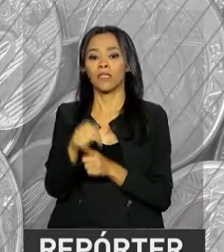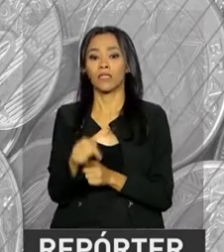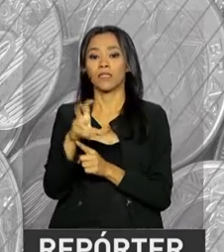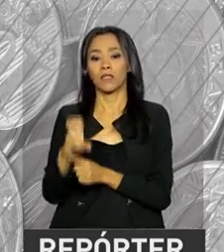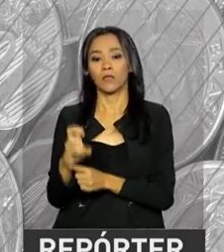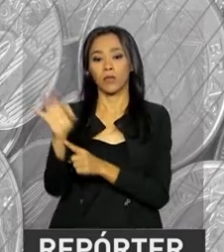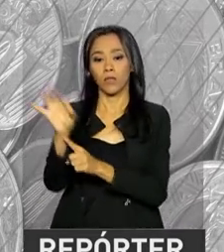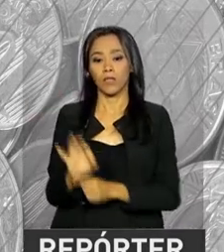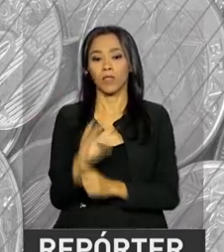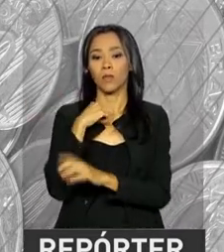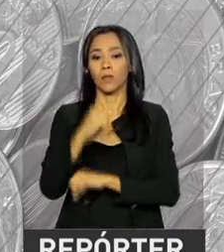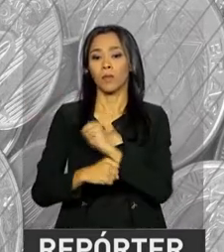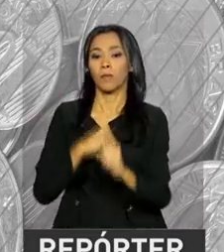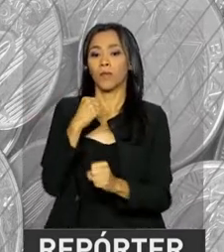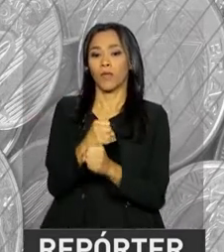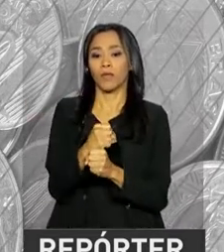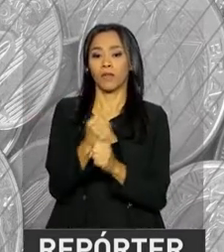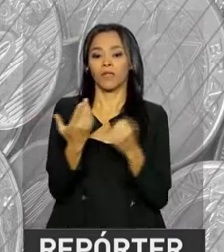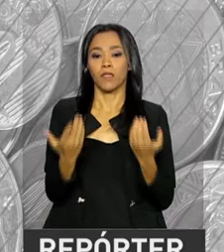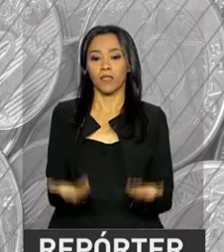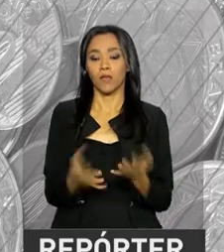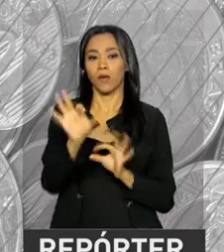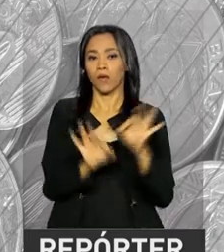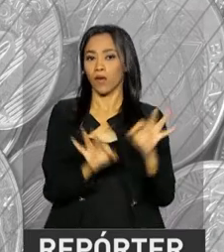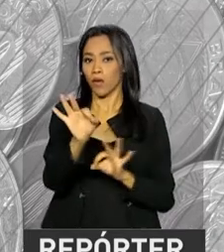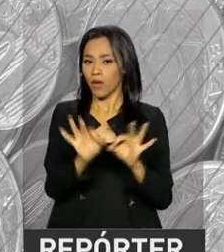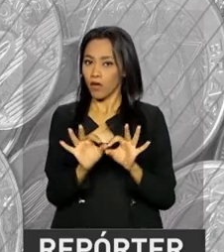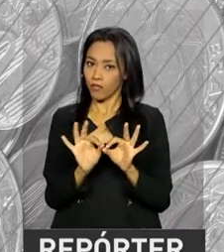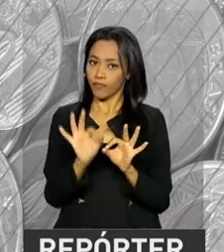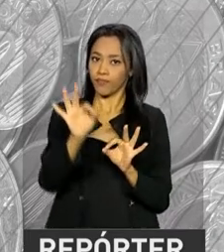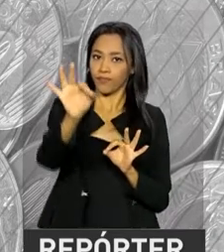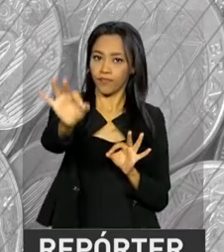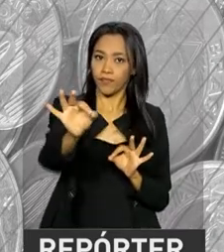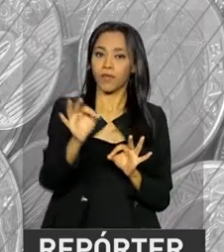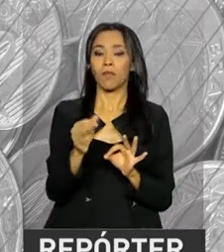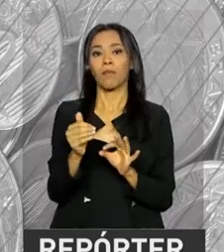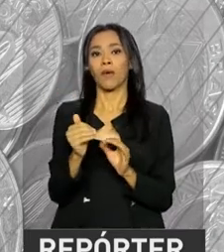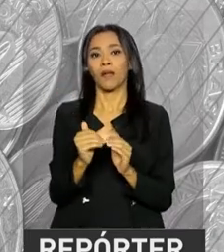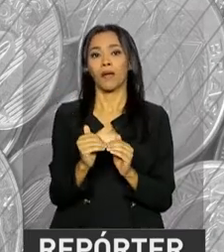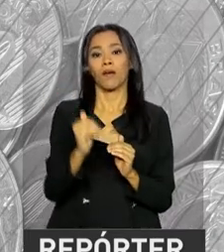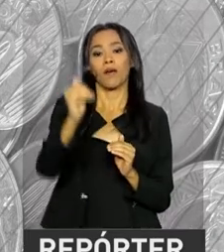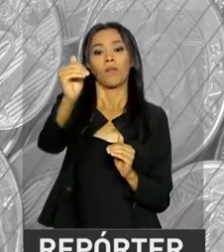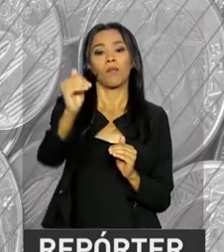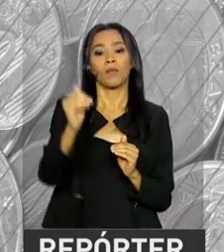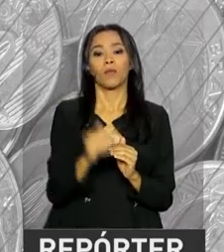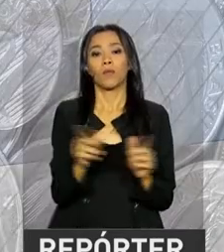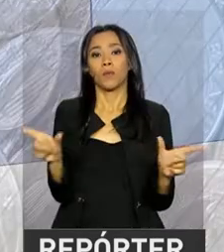8,75% ao ano. A projeção para o crescimento do PIB foi mantida em